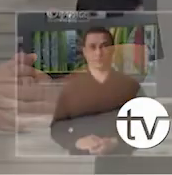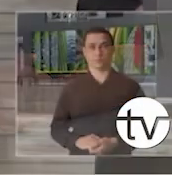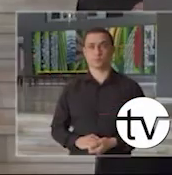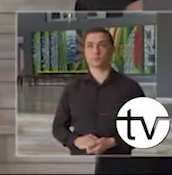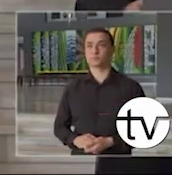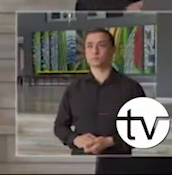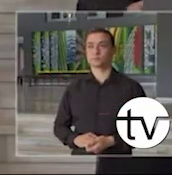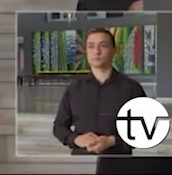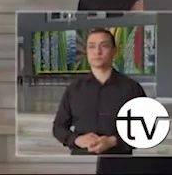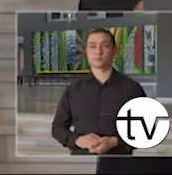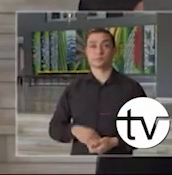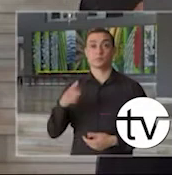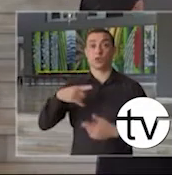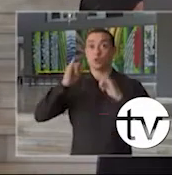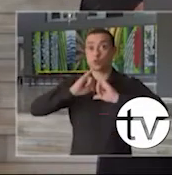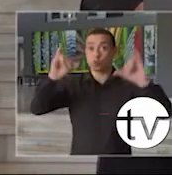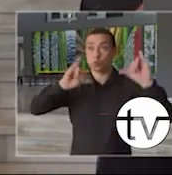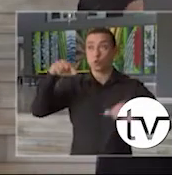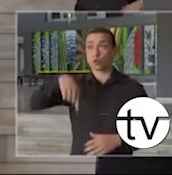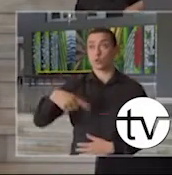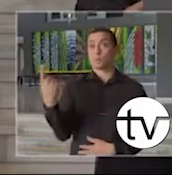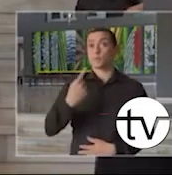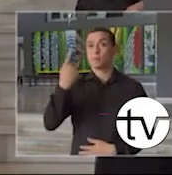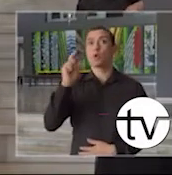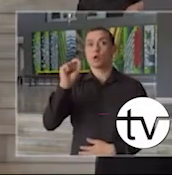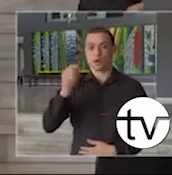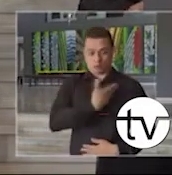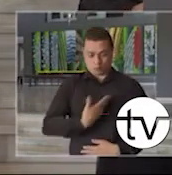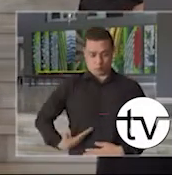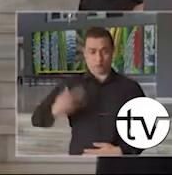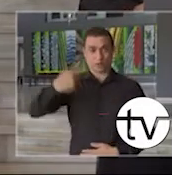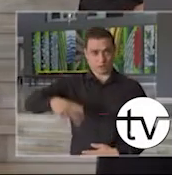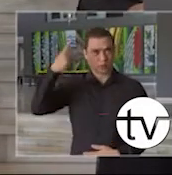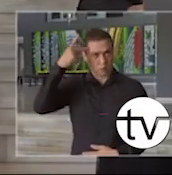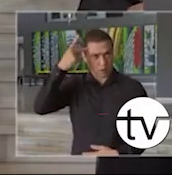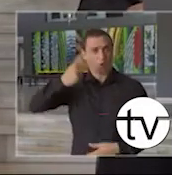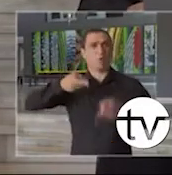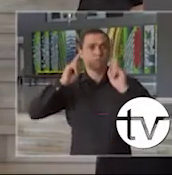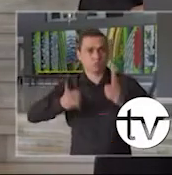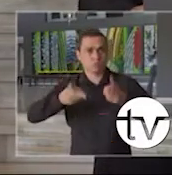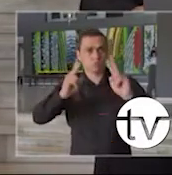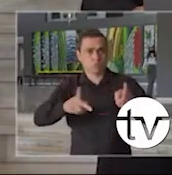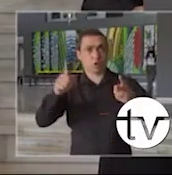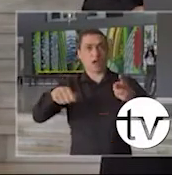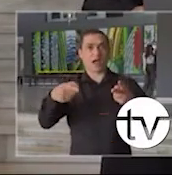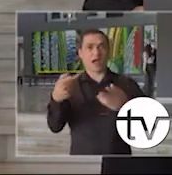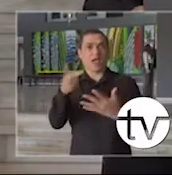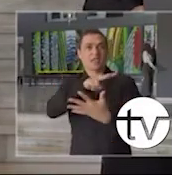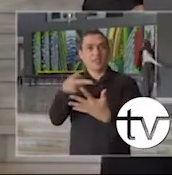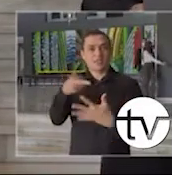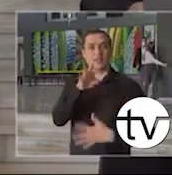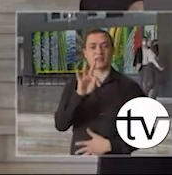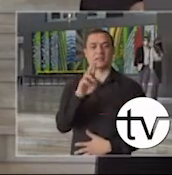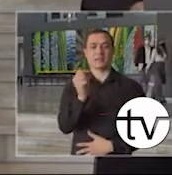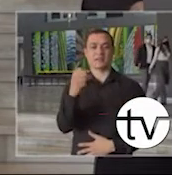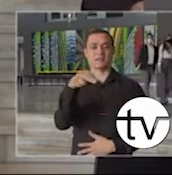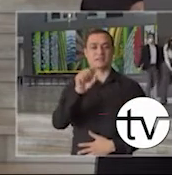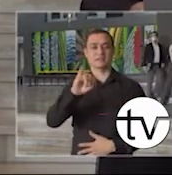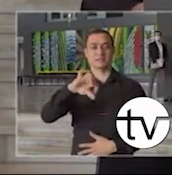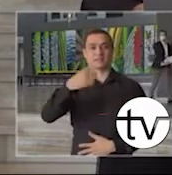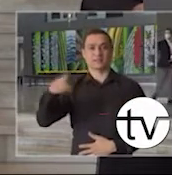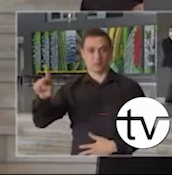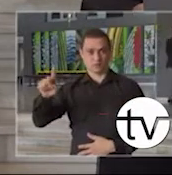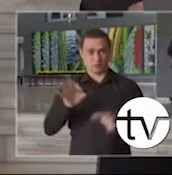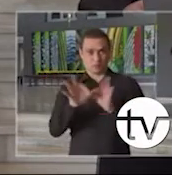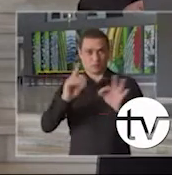Primeira notícia de hoje é o governo do estado de São Paulo mantém a fase de transição do plano São Paulo até